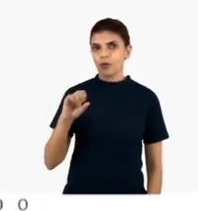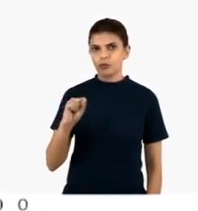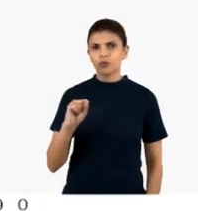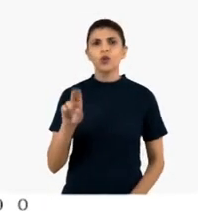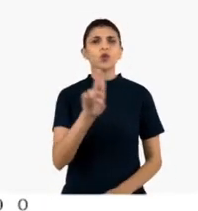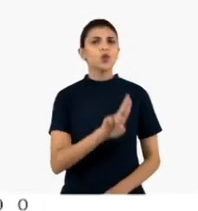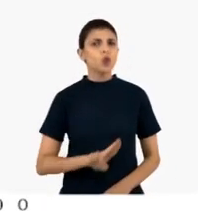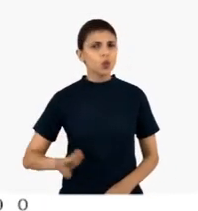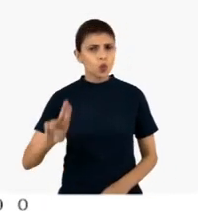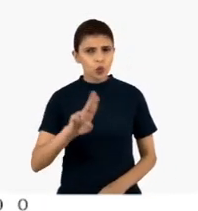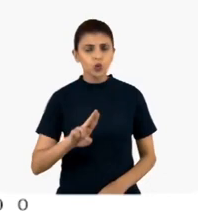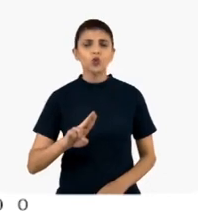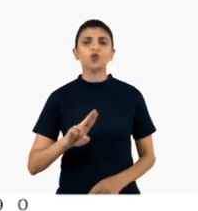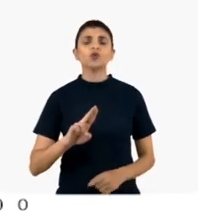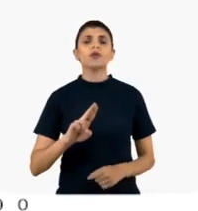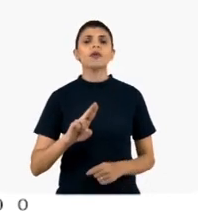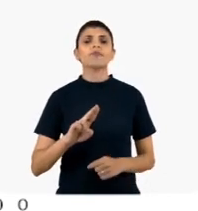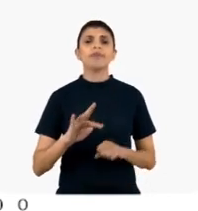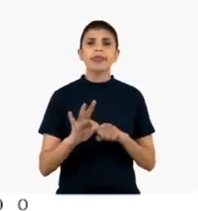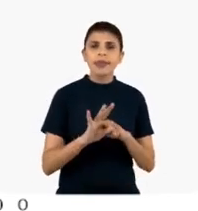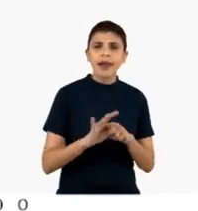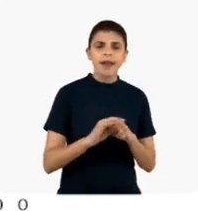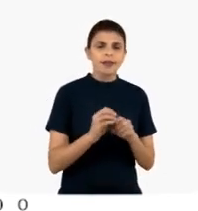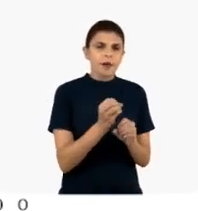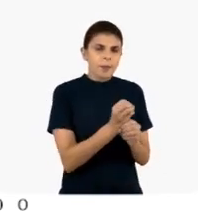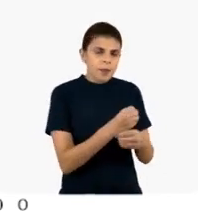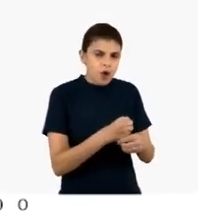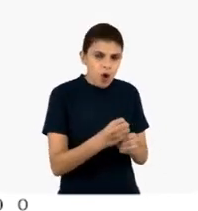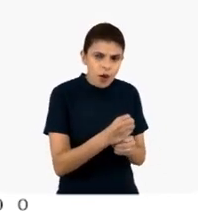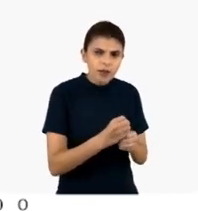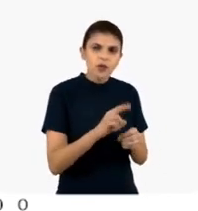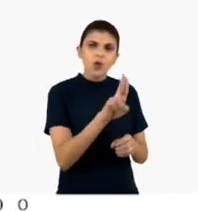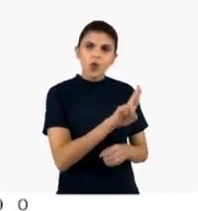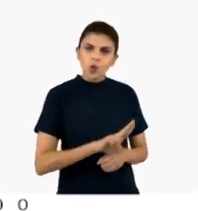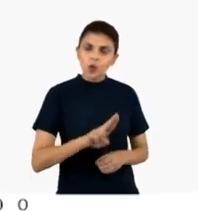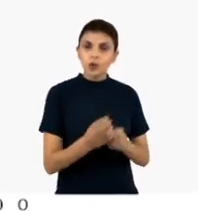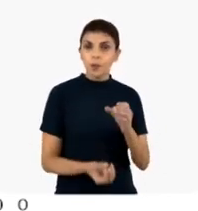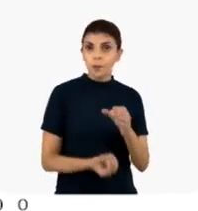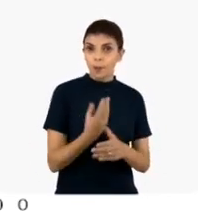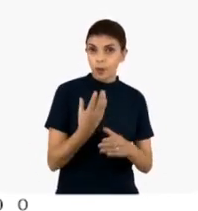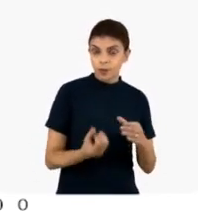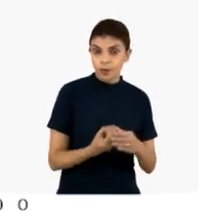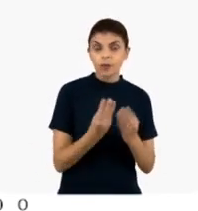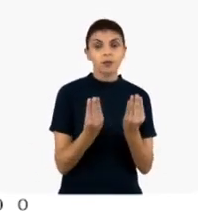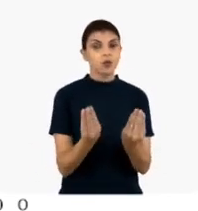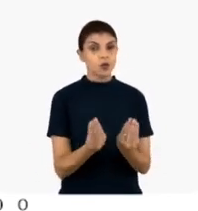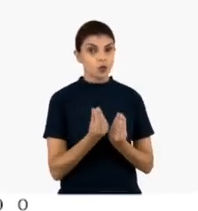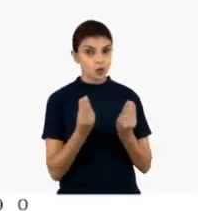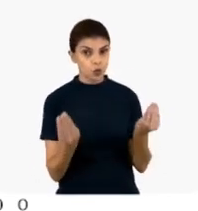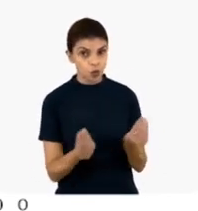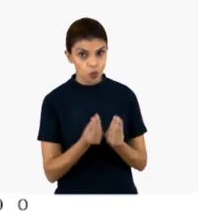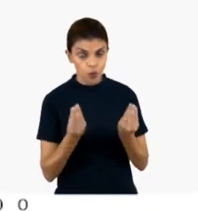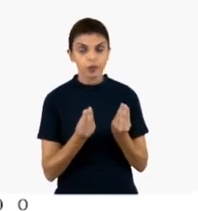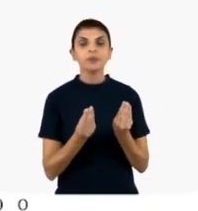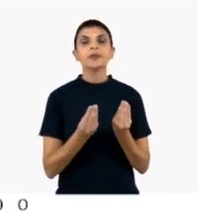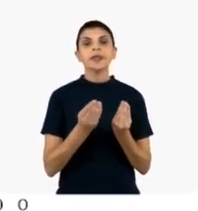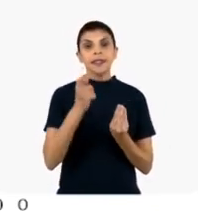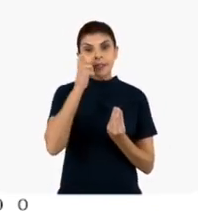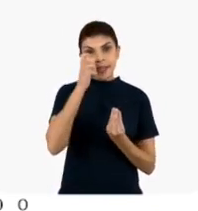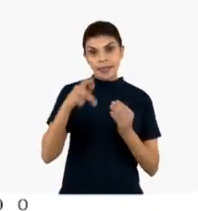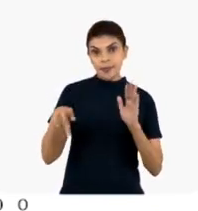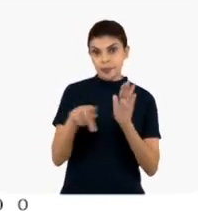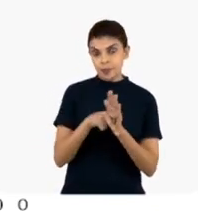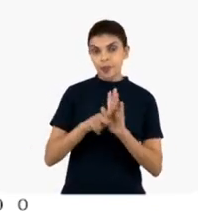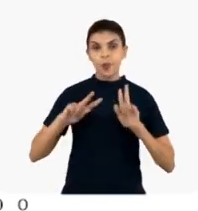Através da utilização de técnicas que permitem o uso de micro-organismos para a produção de substâncias ou elementos de interesse para o ser